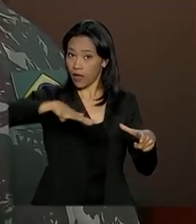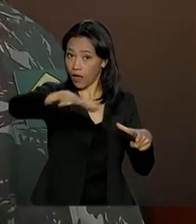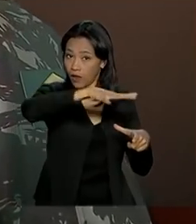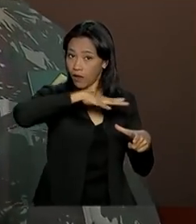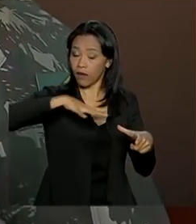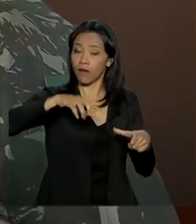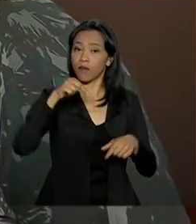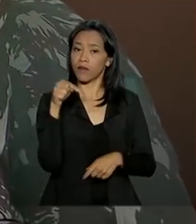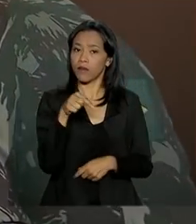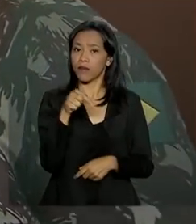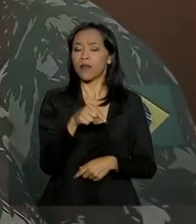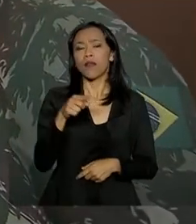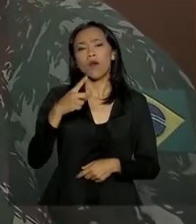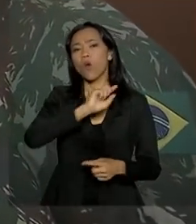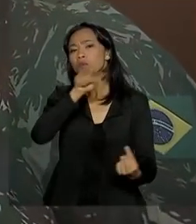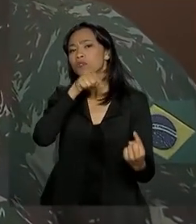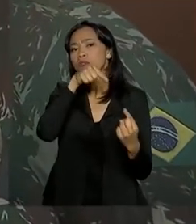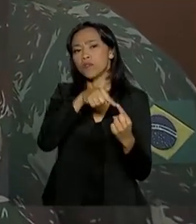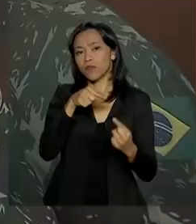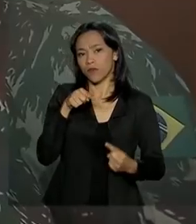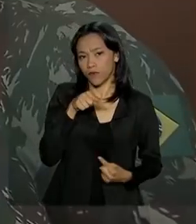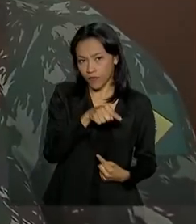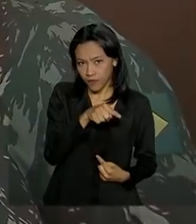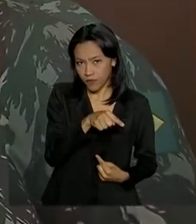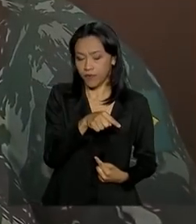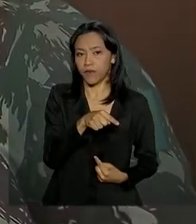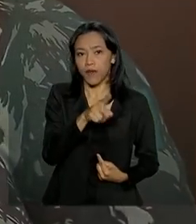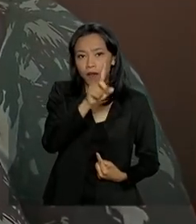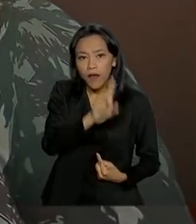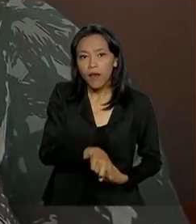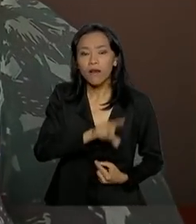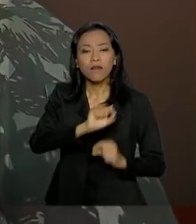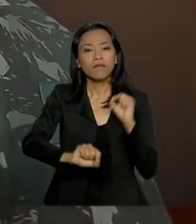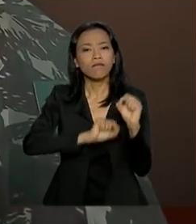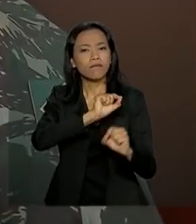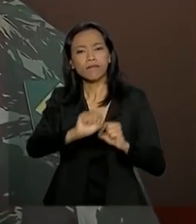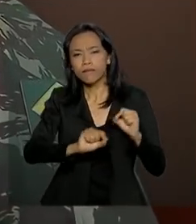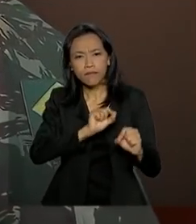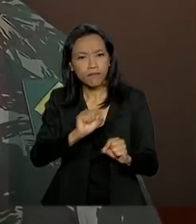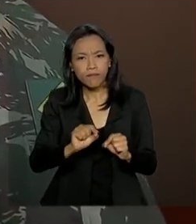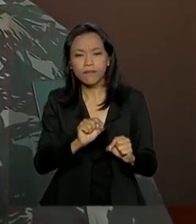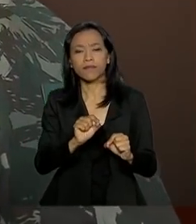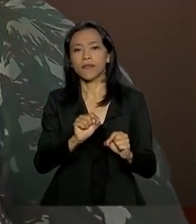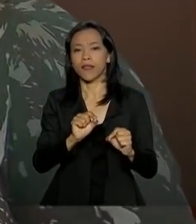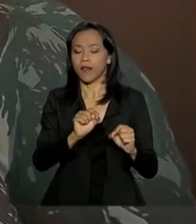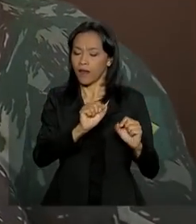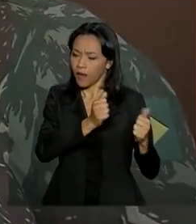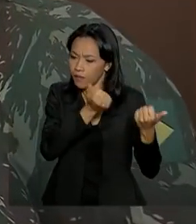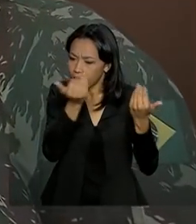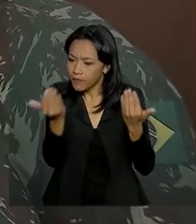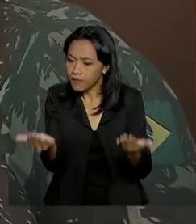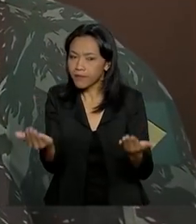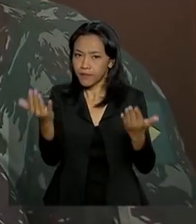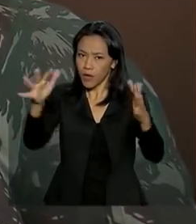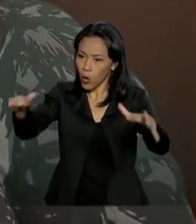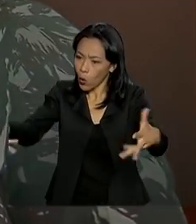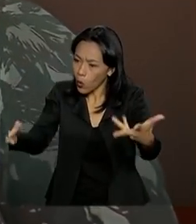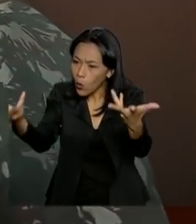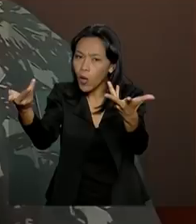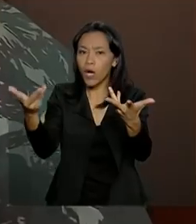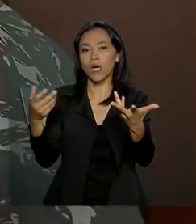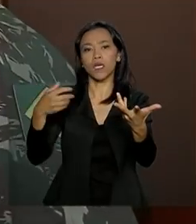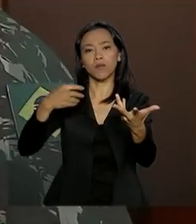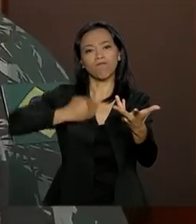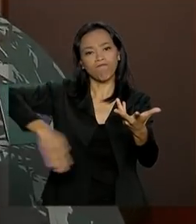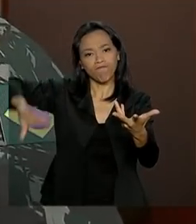hipomóvel que tem por objetivo apresentar as honras e realizar o cerimonial